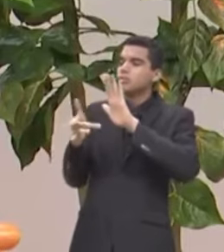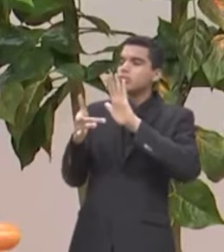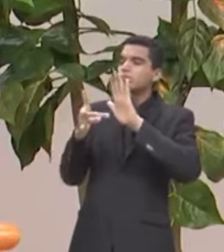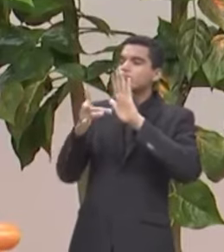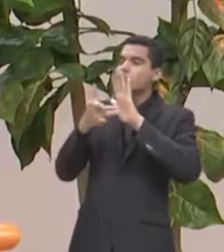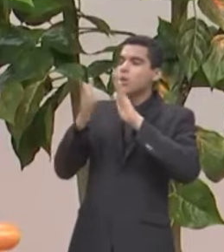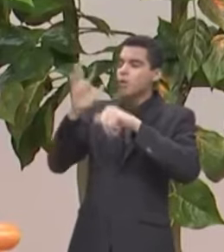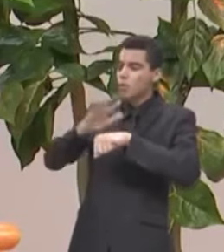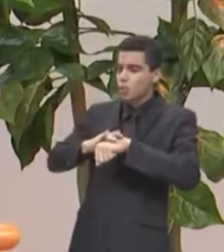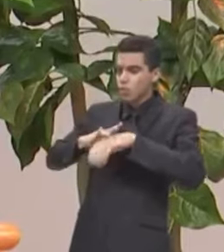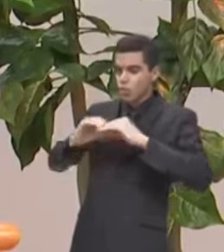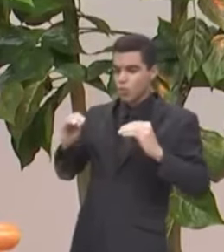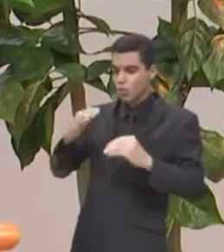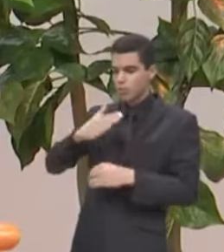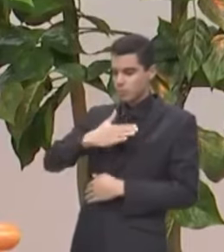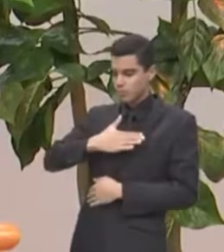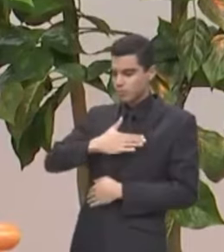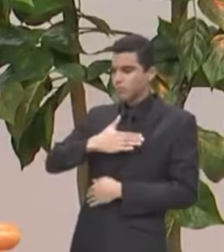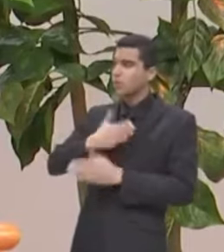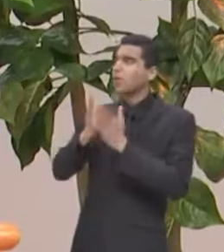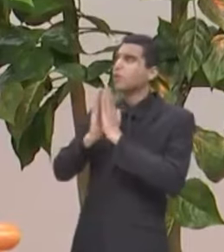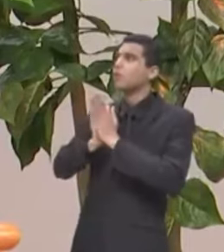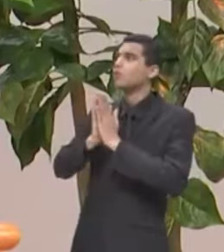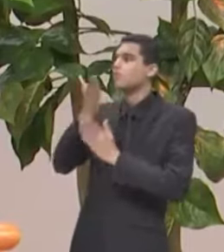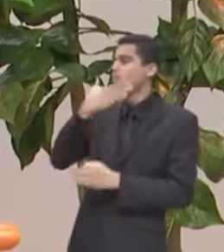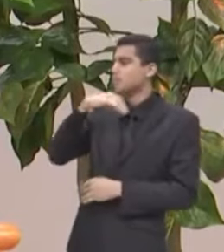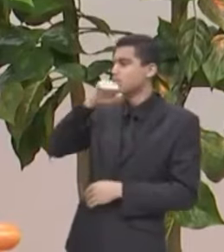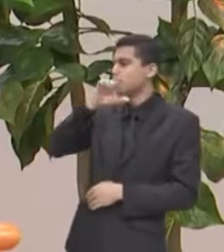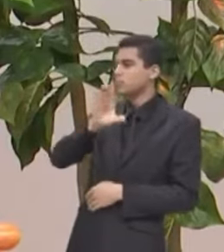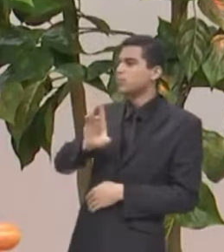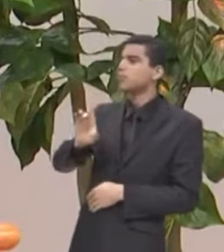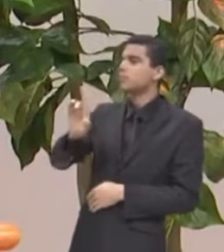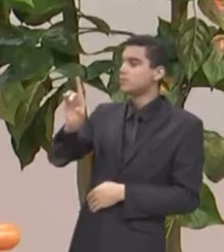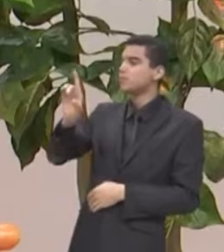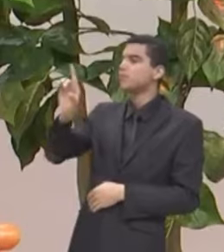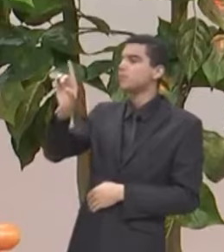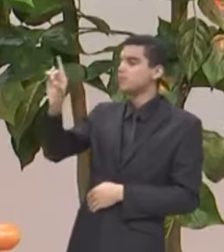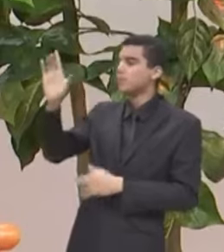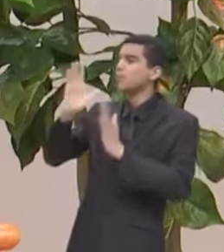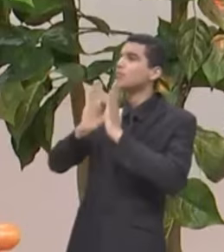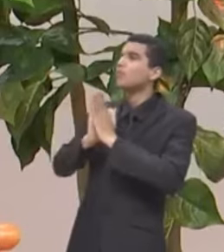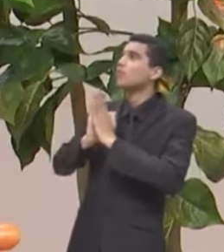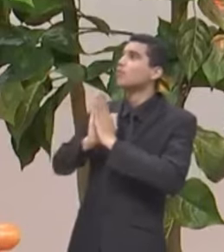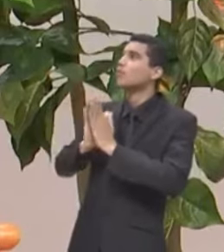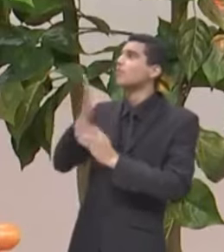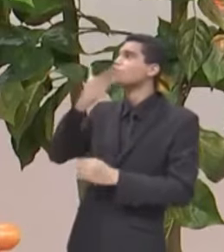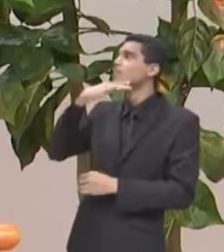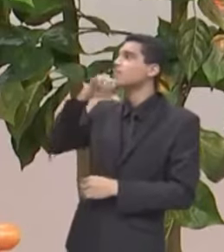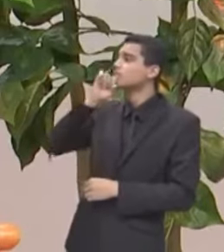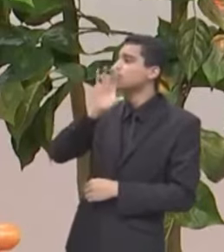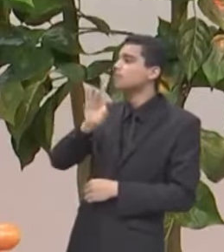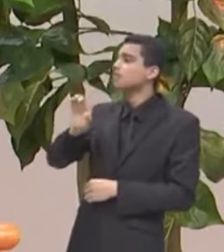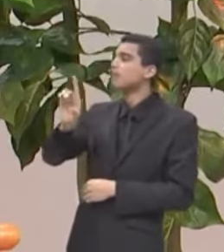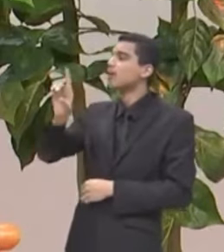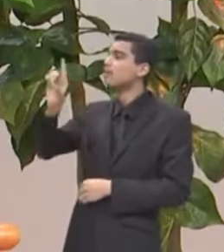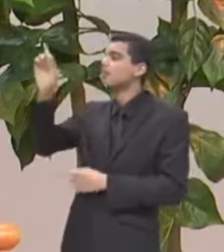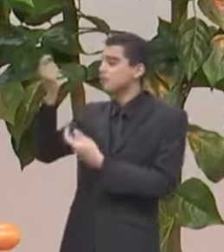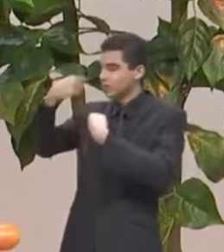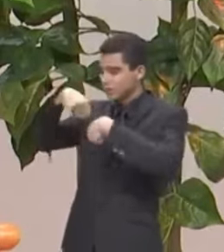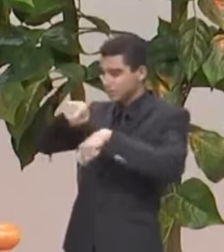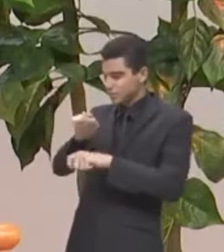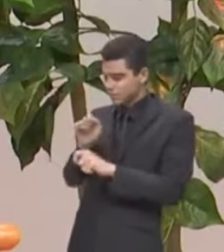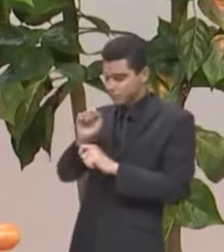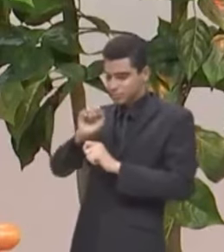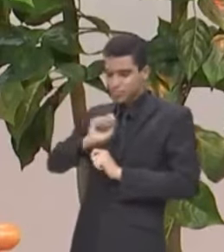Recebe vida, vida, vida, vida, vida, vida. Eu estou te